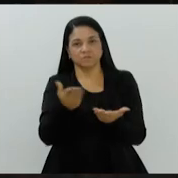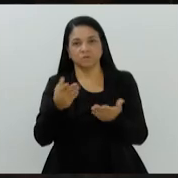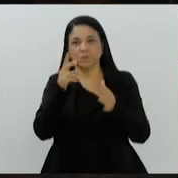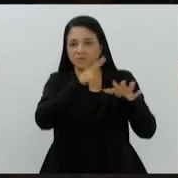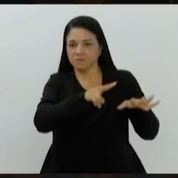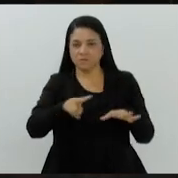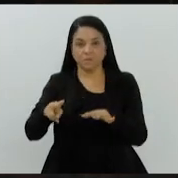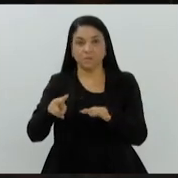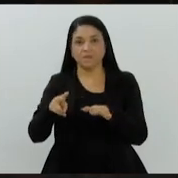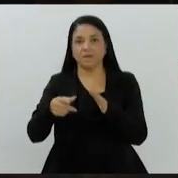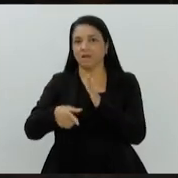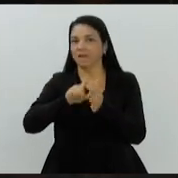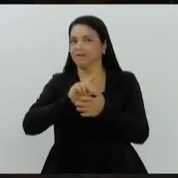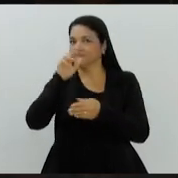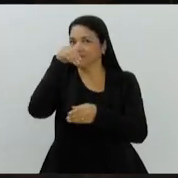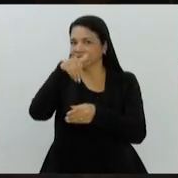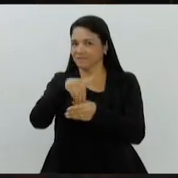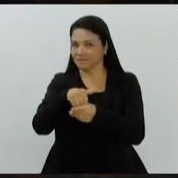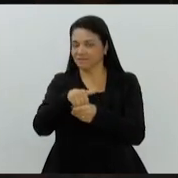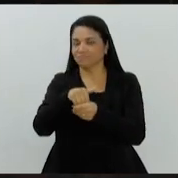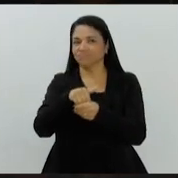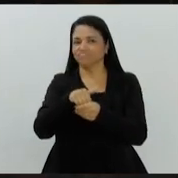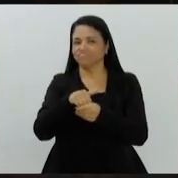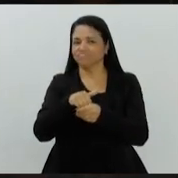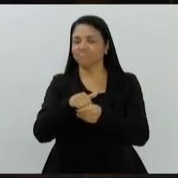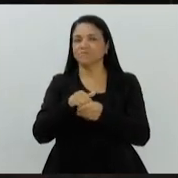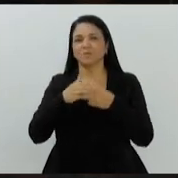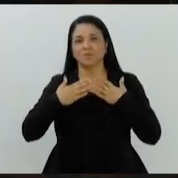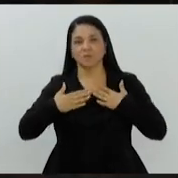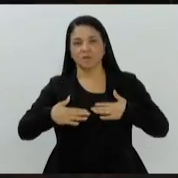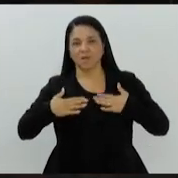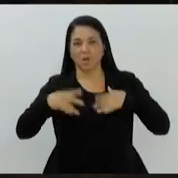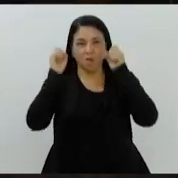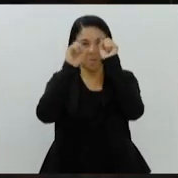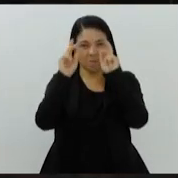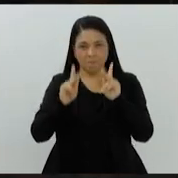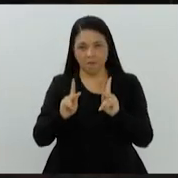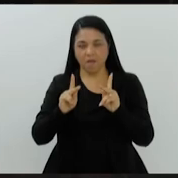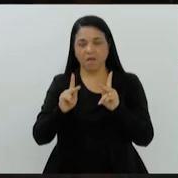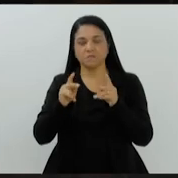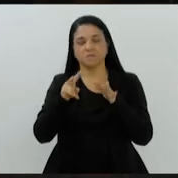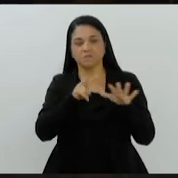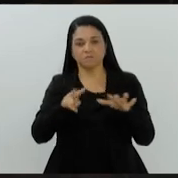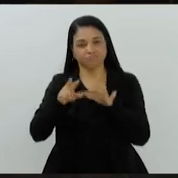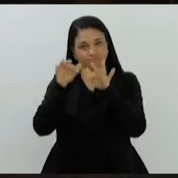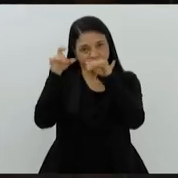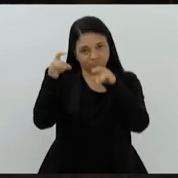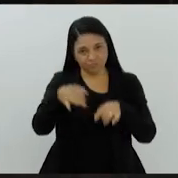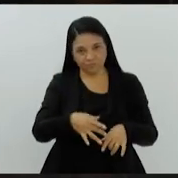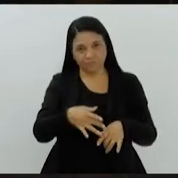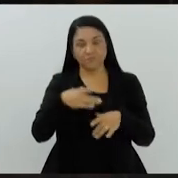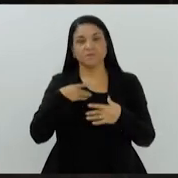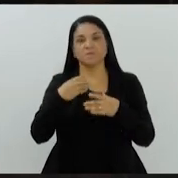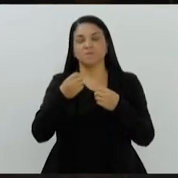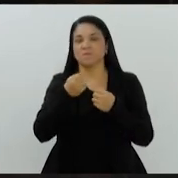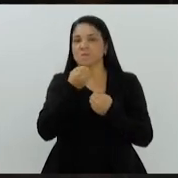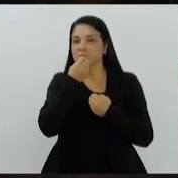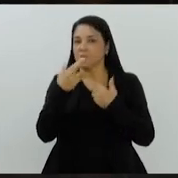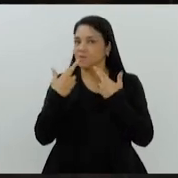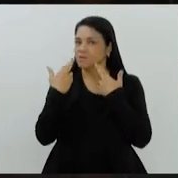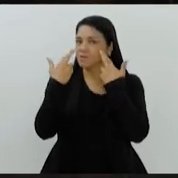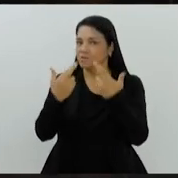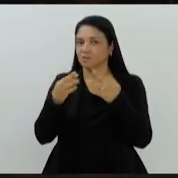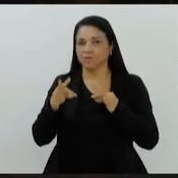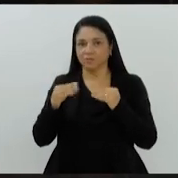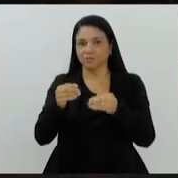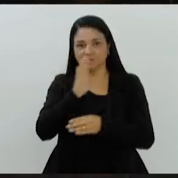semana da eleição, e possa tudo correr na tranquilidade da paz essa última semana. Boa sorte a todos os postulantes. Eu convido a deputada Tia